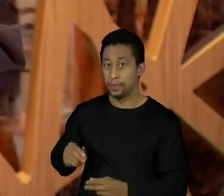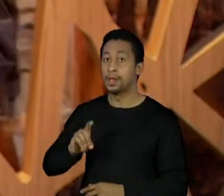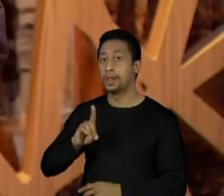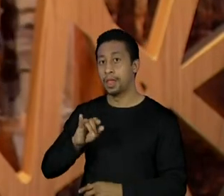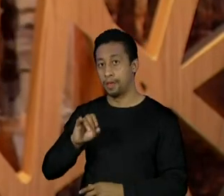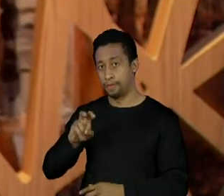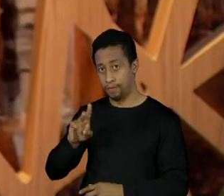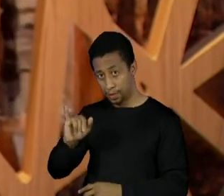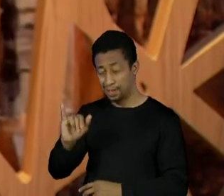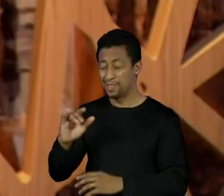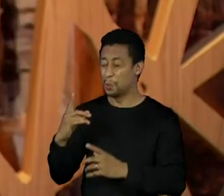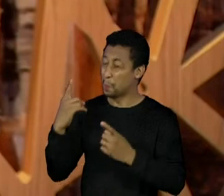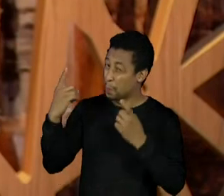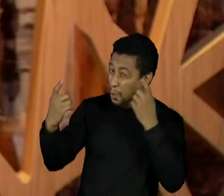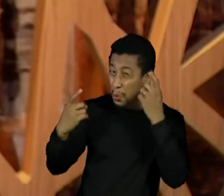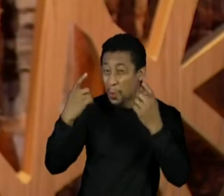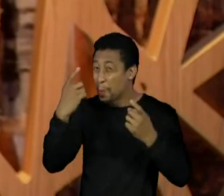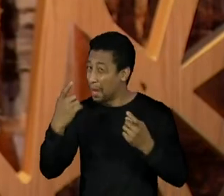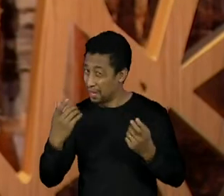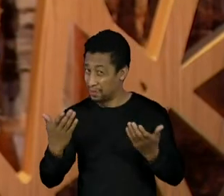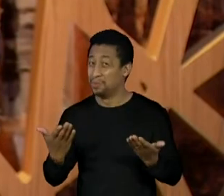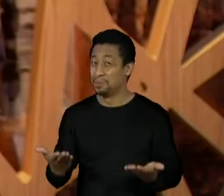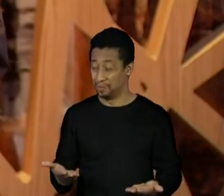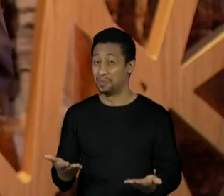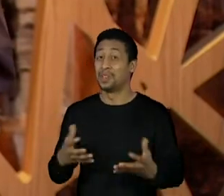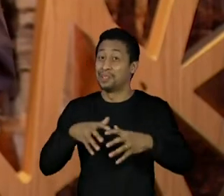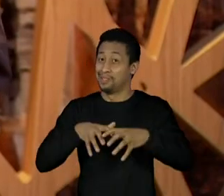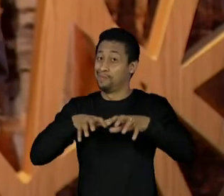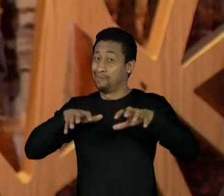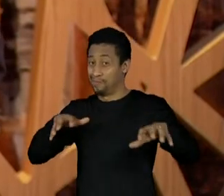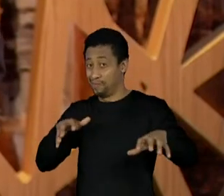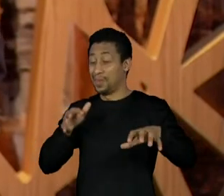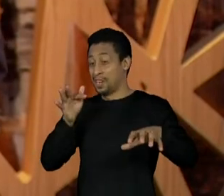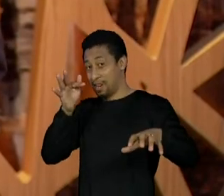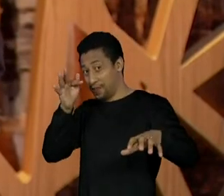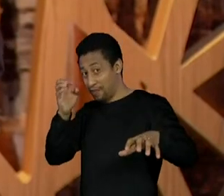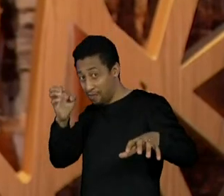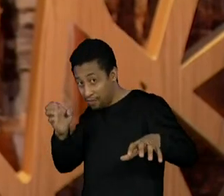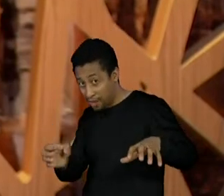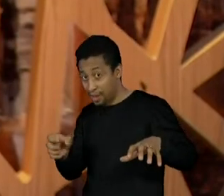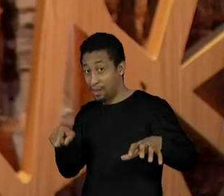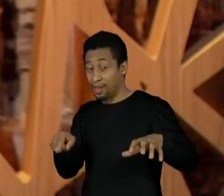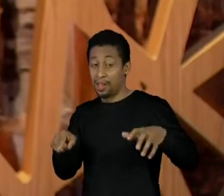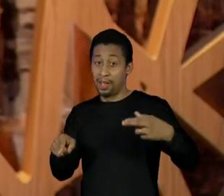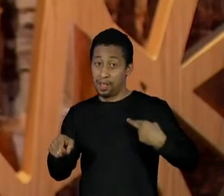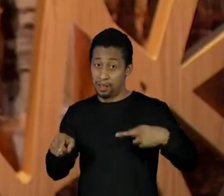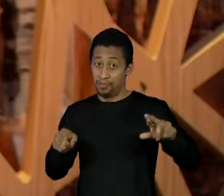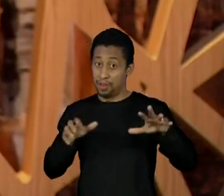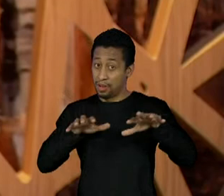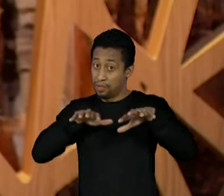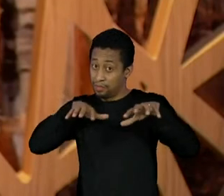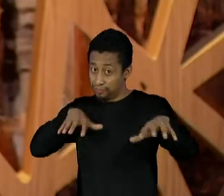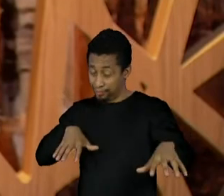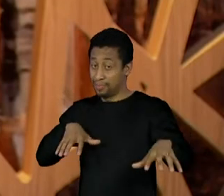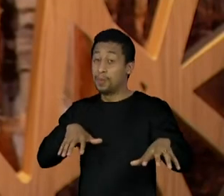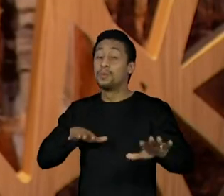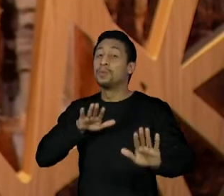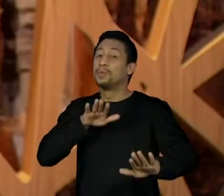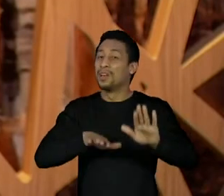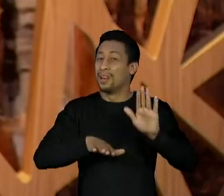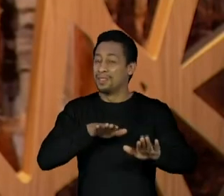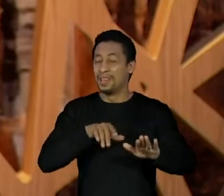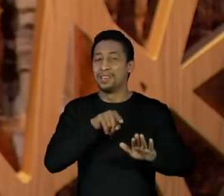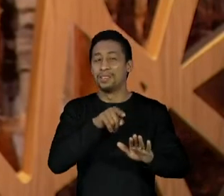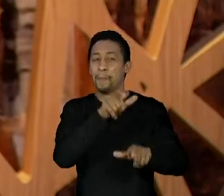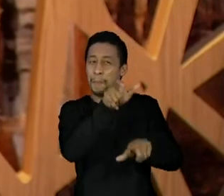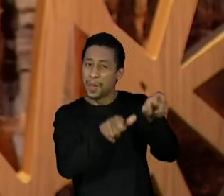com a separação da fé e da religião, onde muitos usam a religião